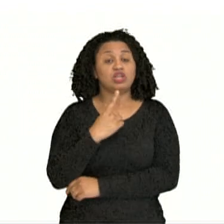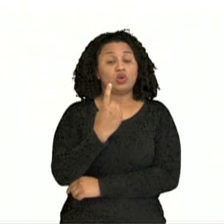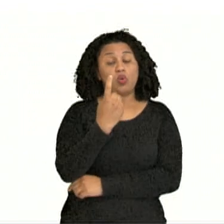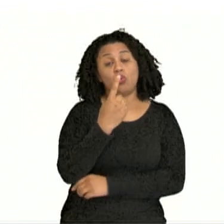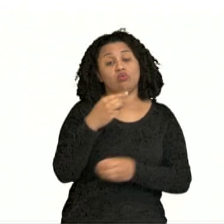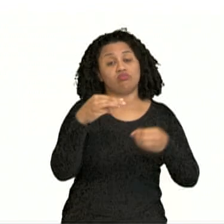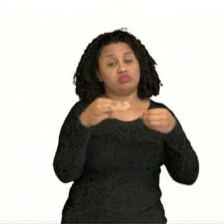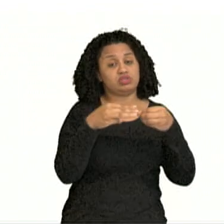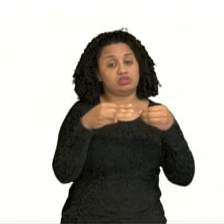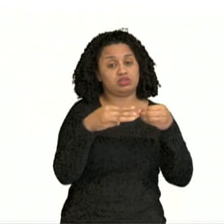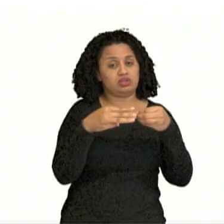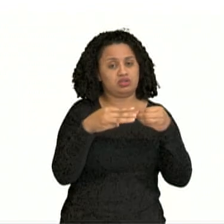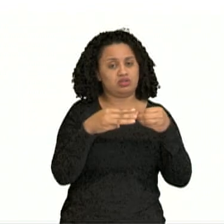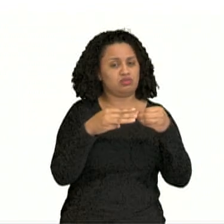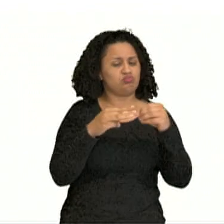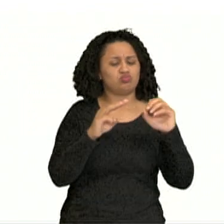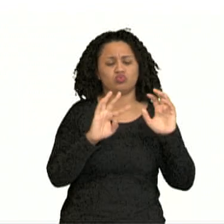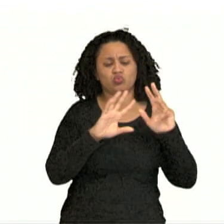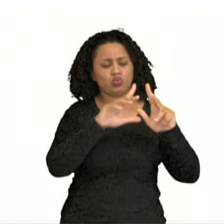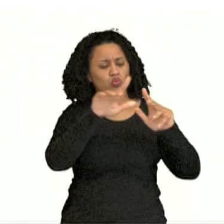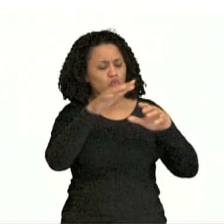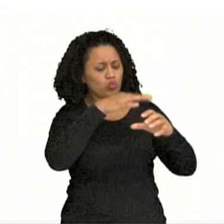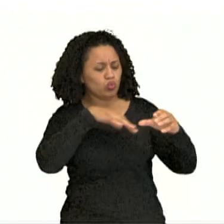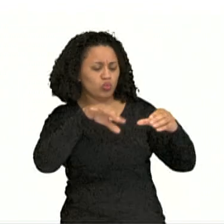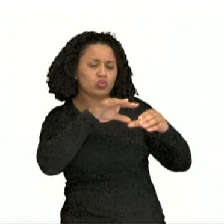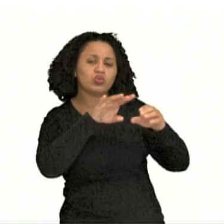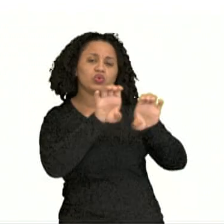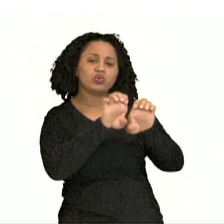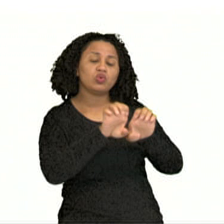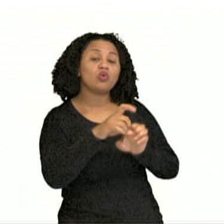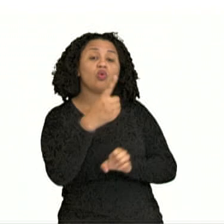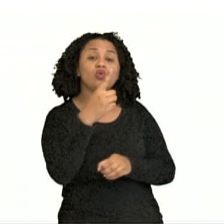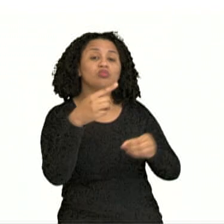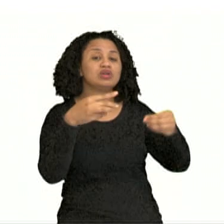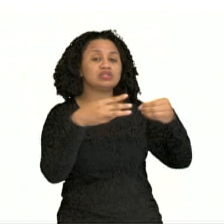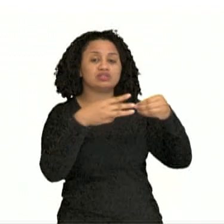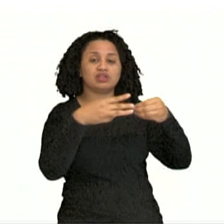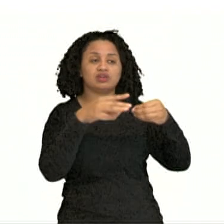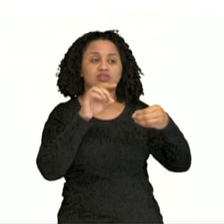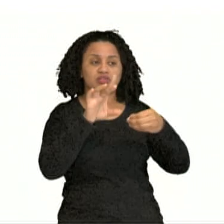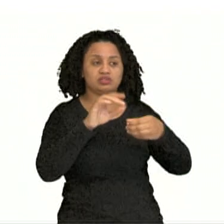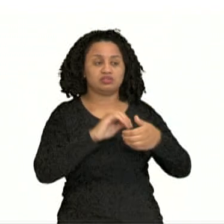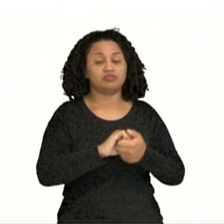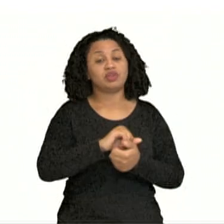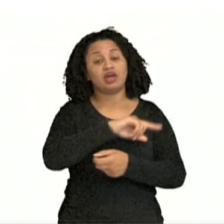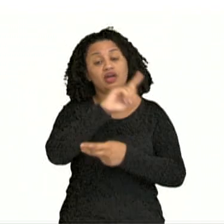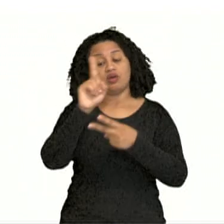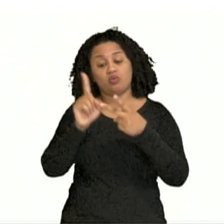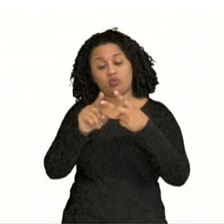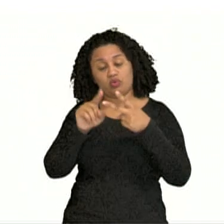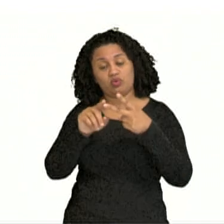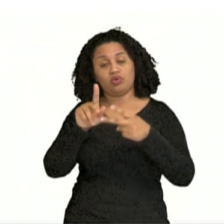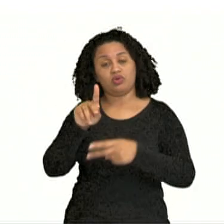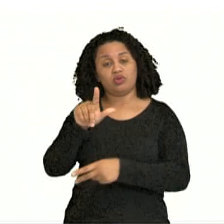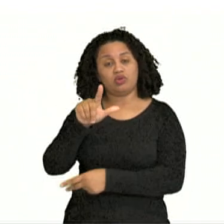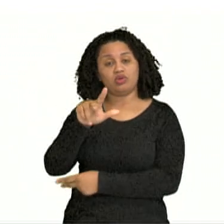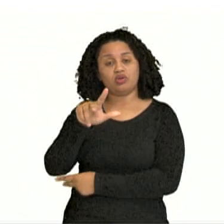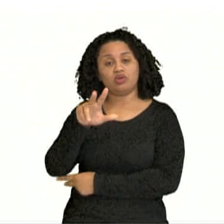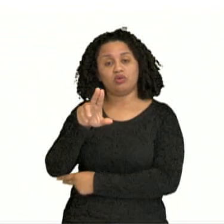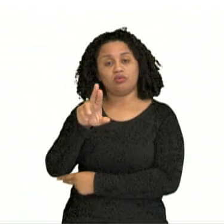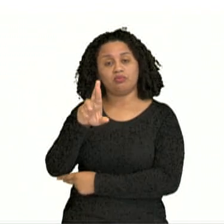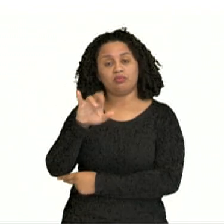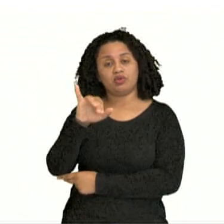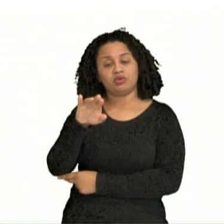única célula. Todo o corpo dele, a estrutura dele é uma única célula. Já nós temos os seres